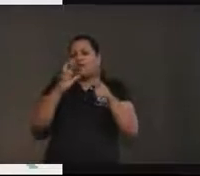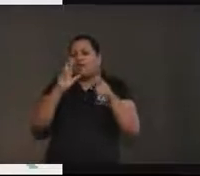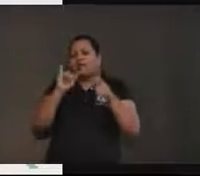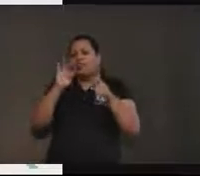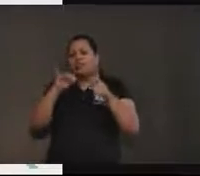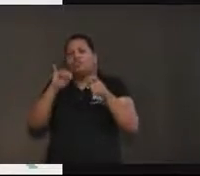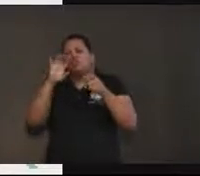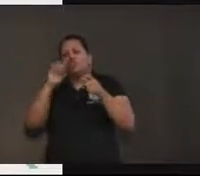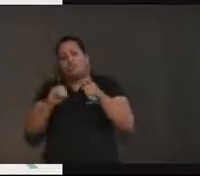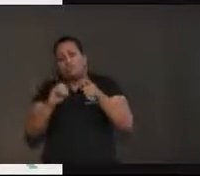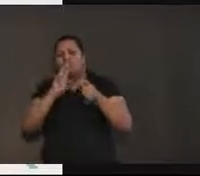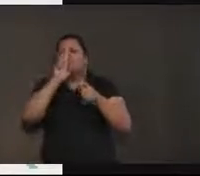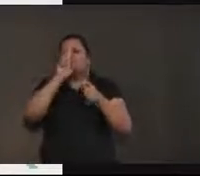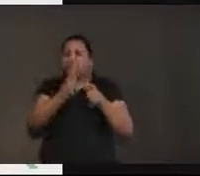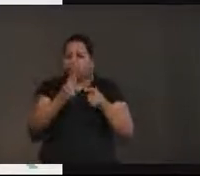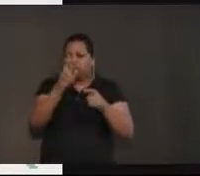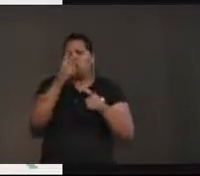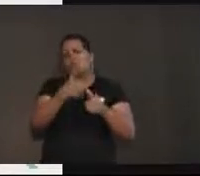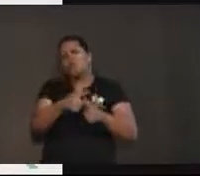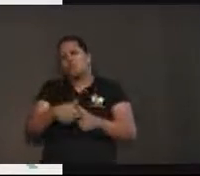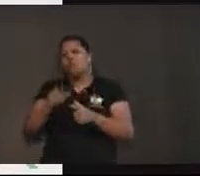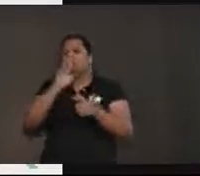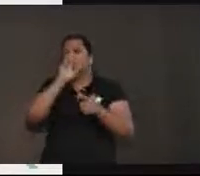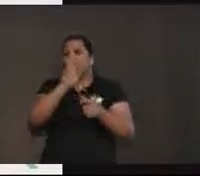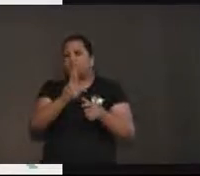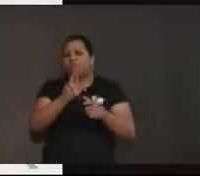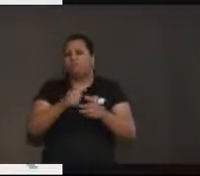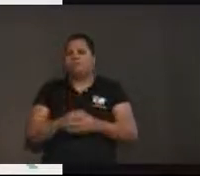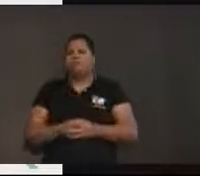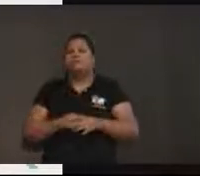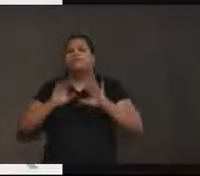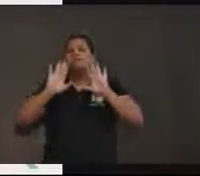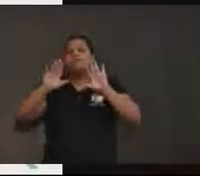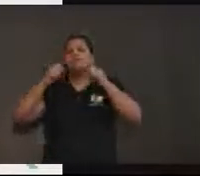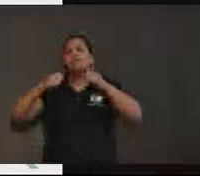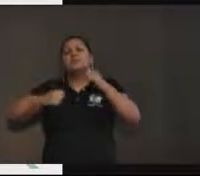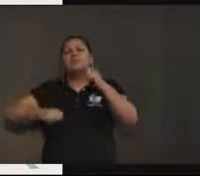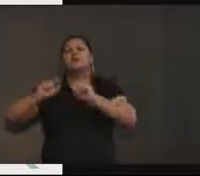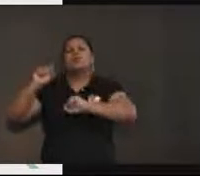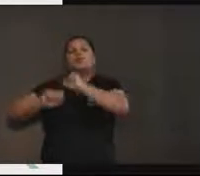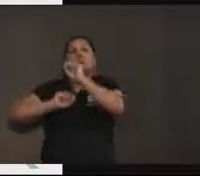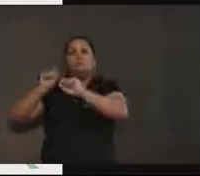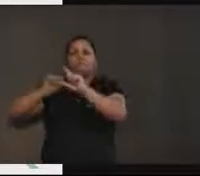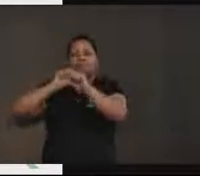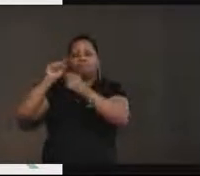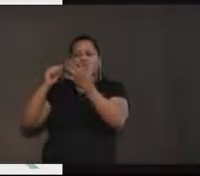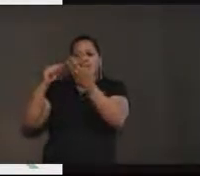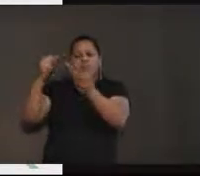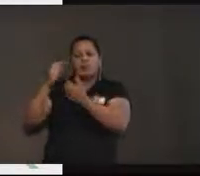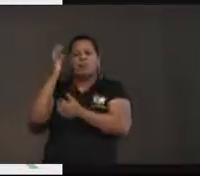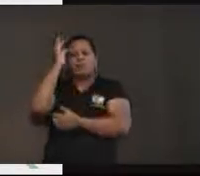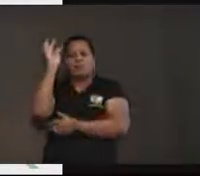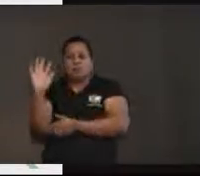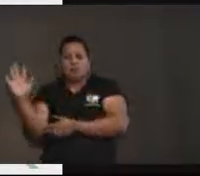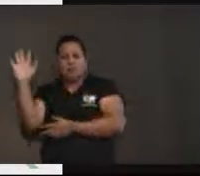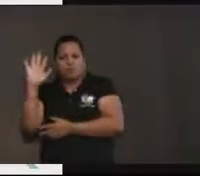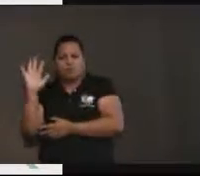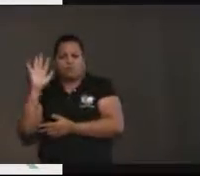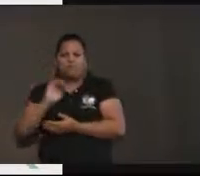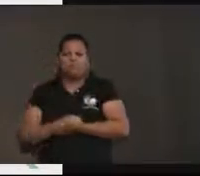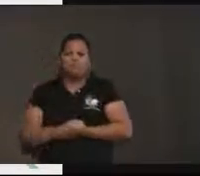problema então agora a gente precisa dos das Ferramentas teóricas esse problema foi estudado